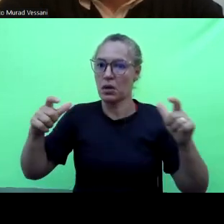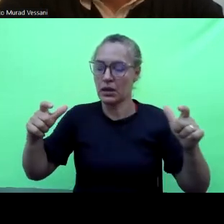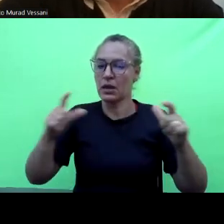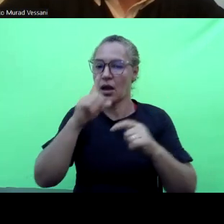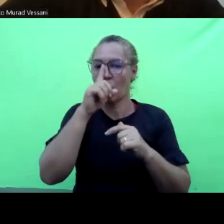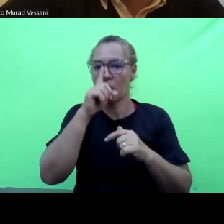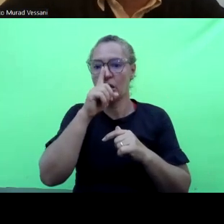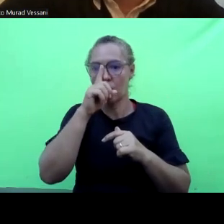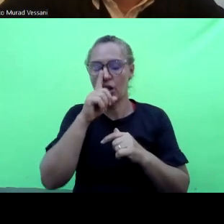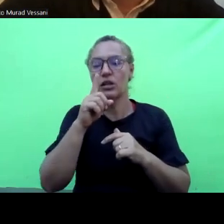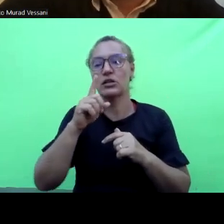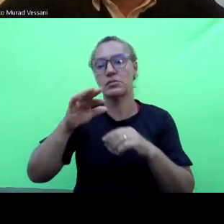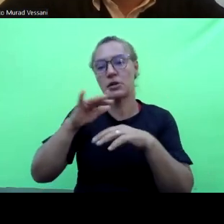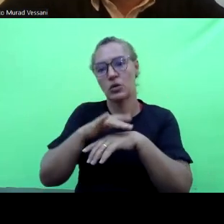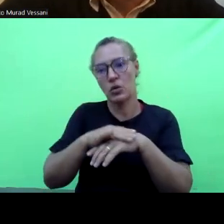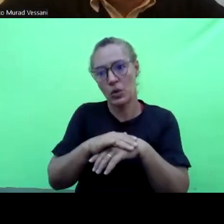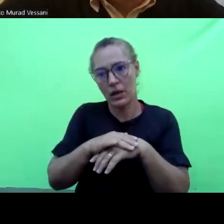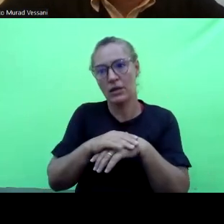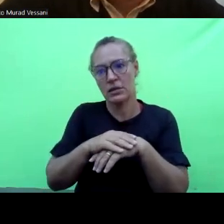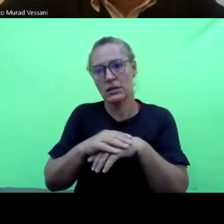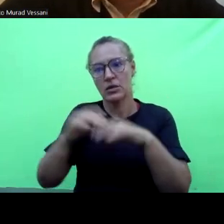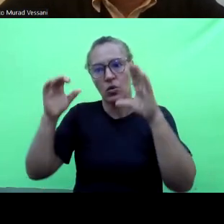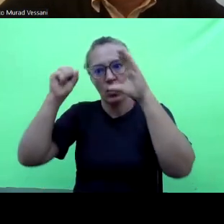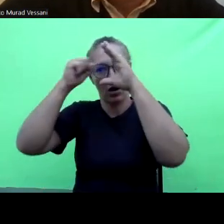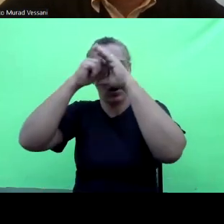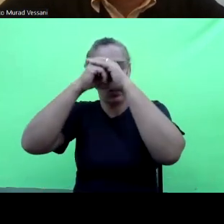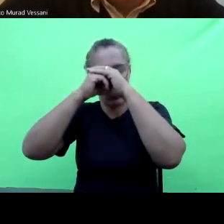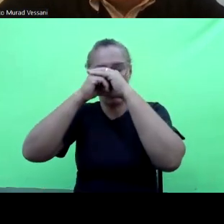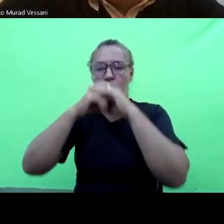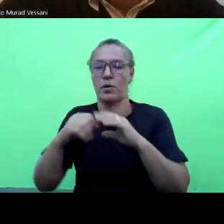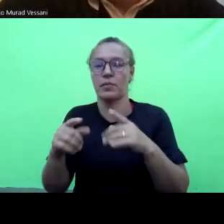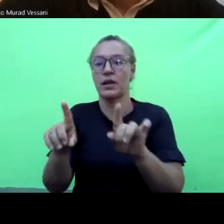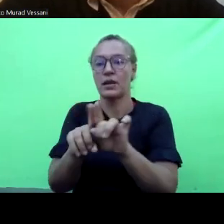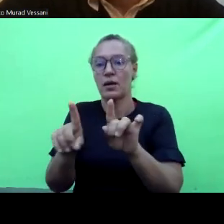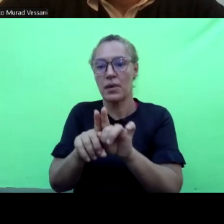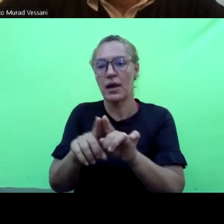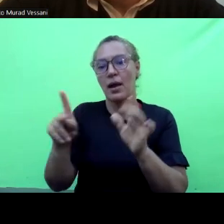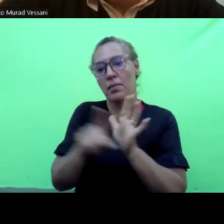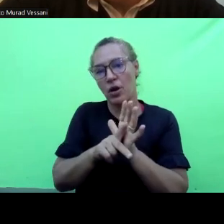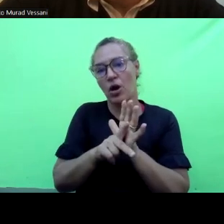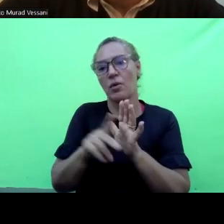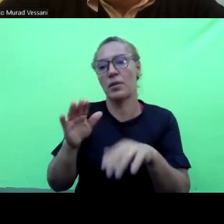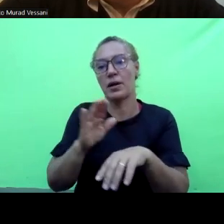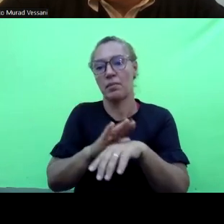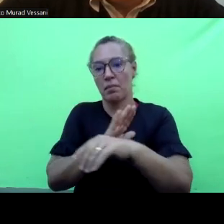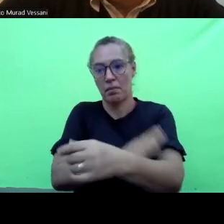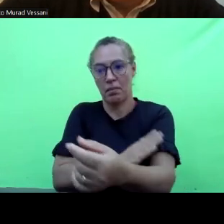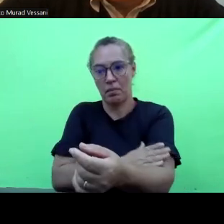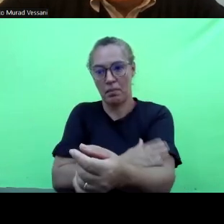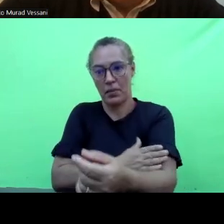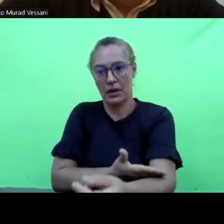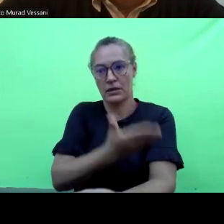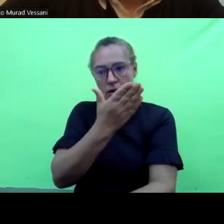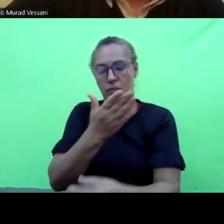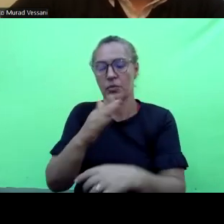também a própria hipertensão arterial também pode aumentar esse risco. E doenças como diabetes e